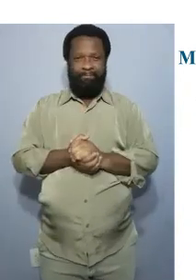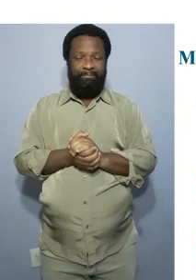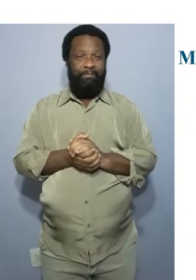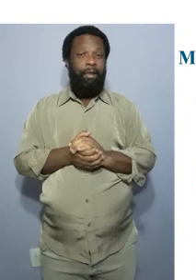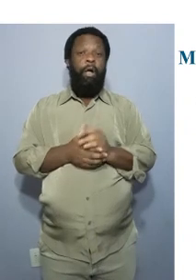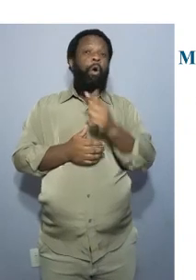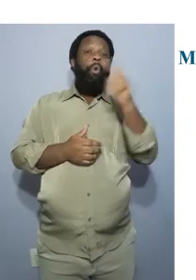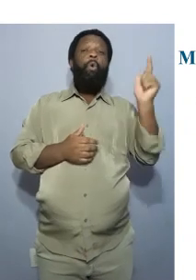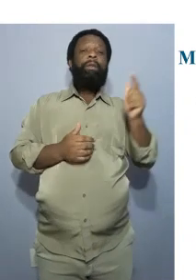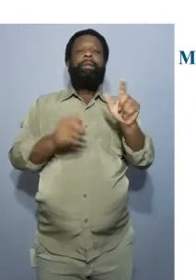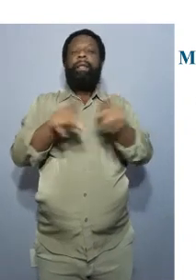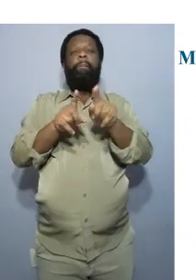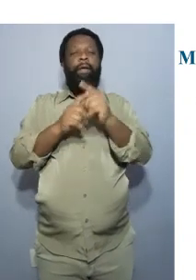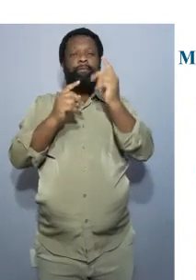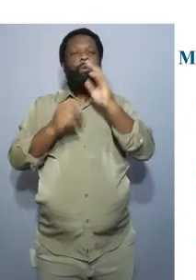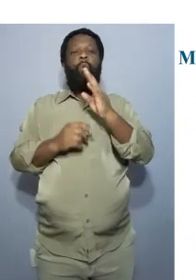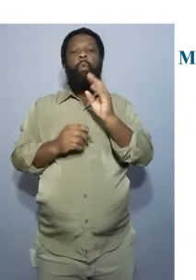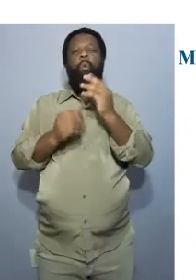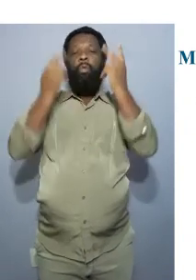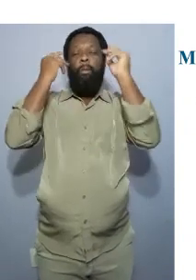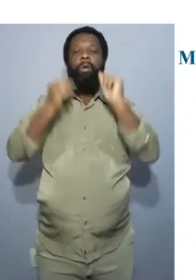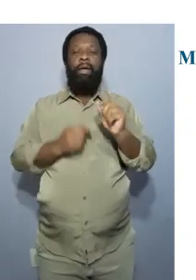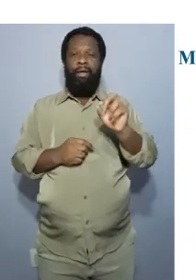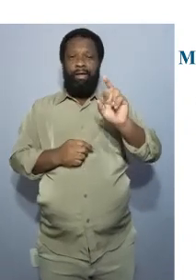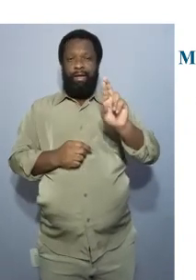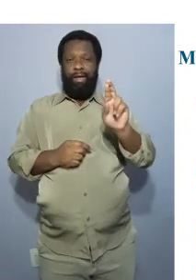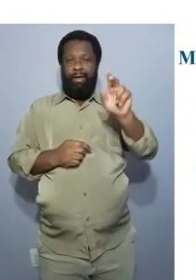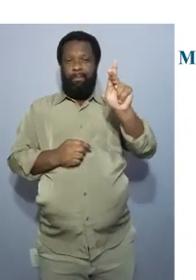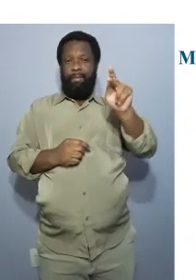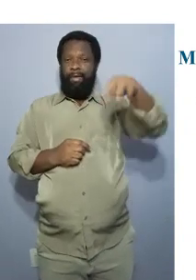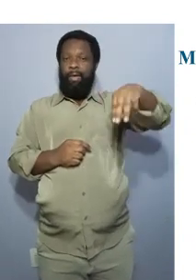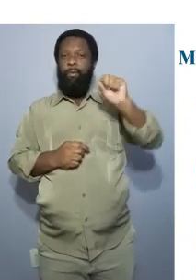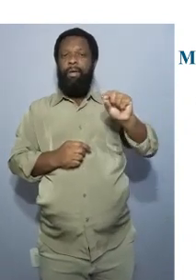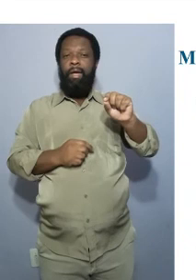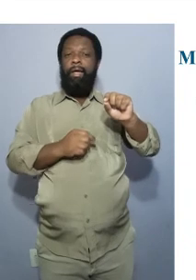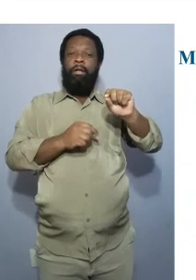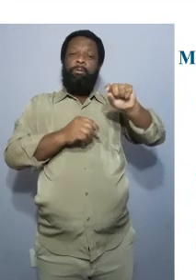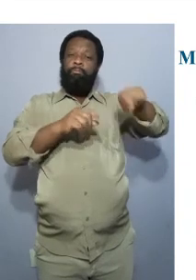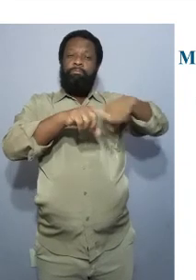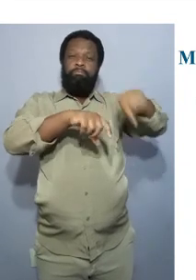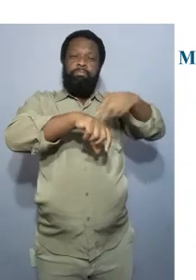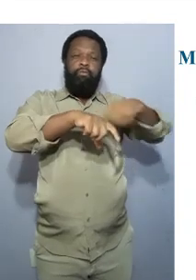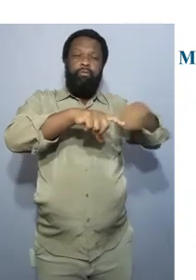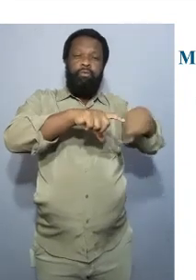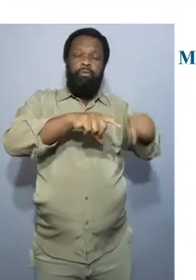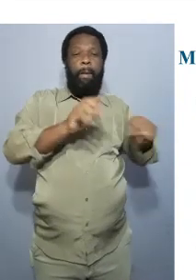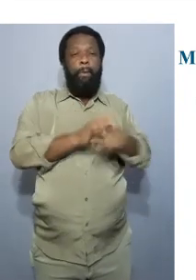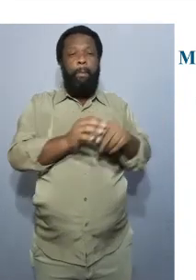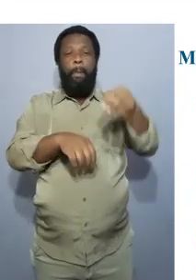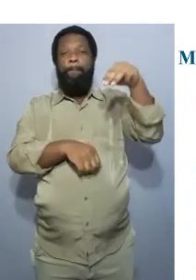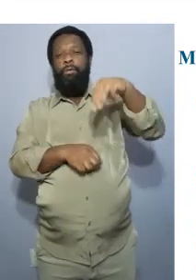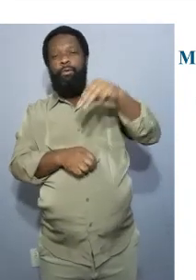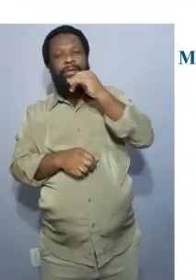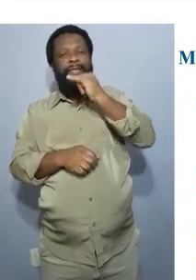tudo mais. Uma outra bem comum pra gente é o RPM, que é rotações por minuto, que é encontrado nos